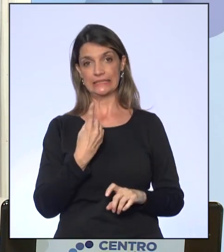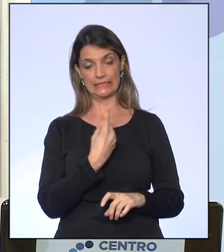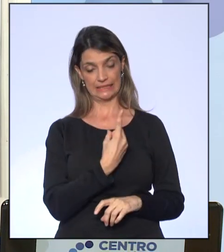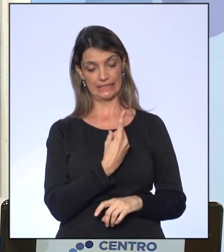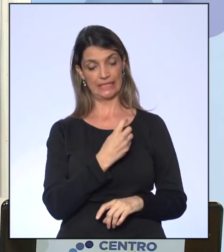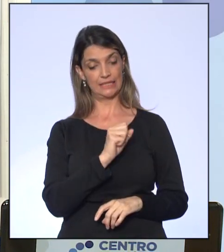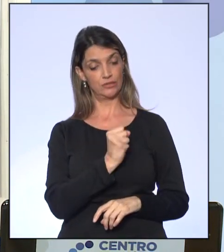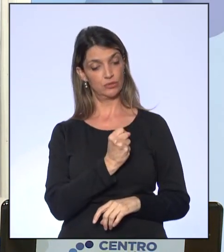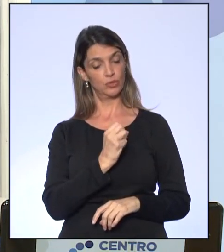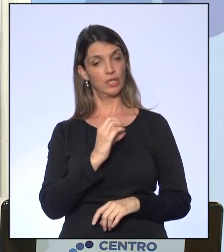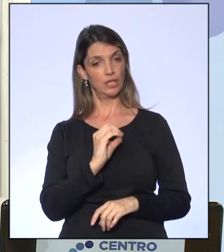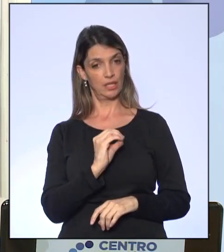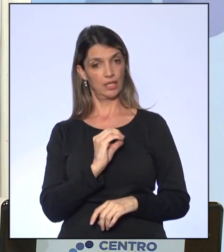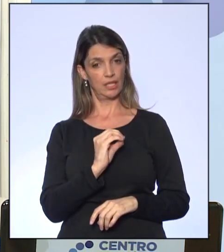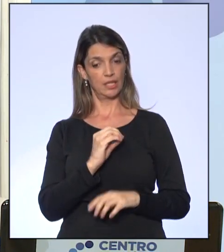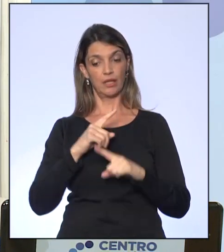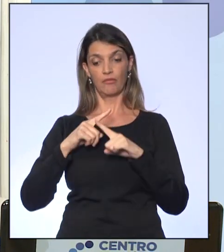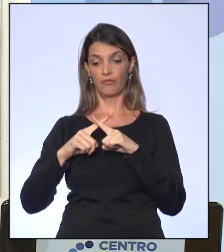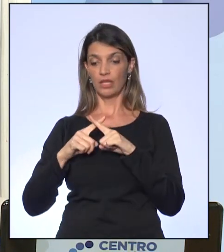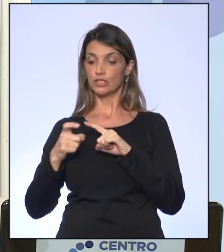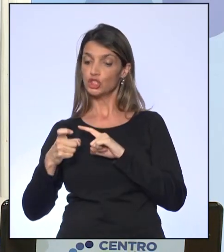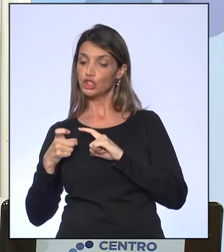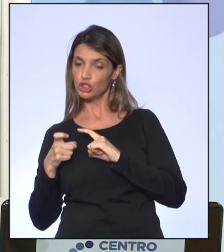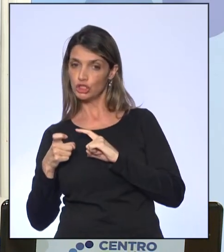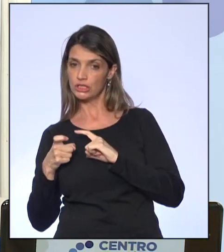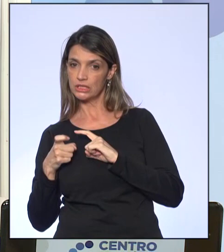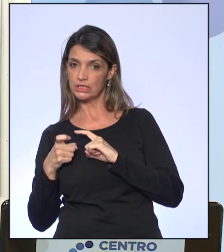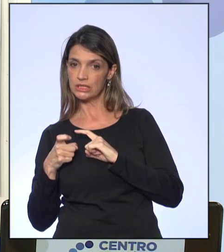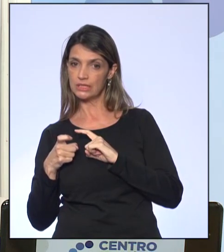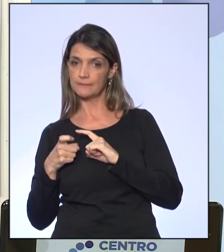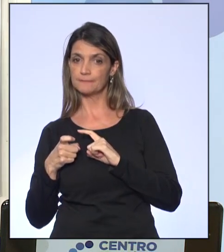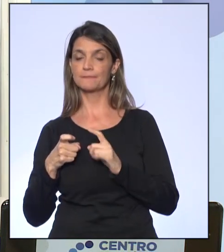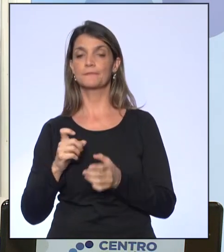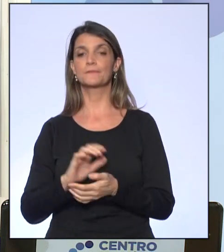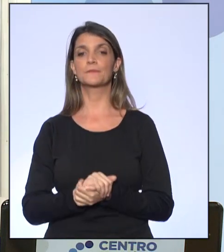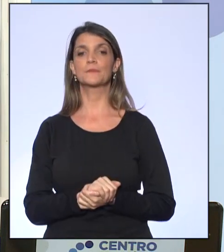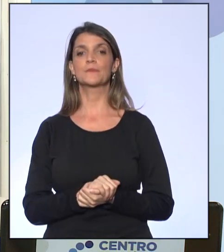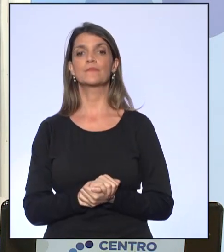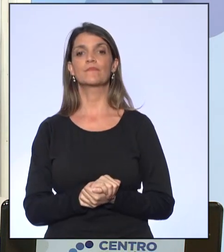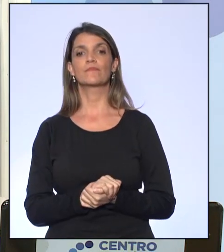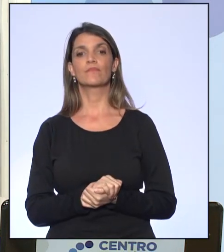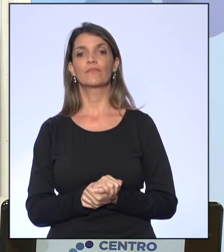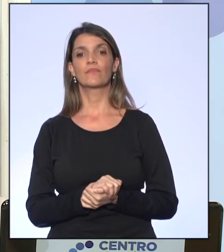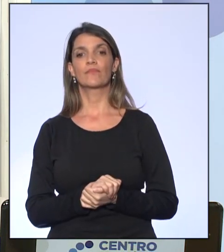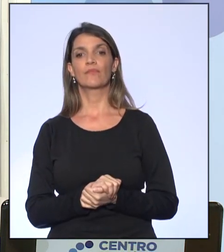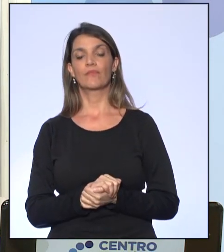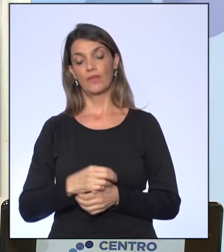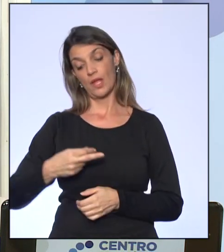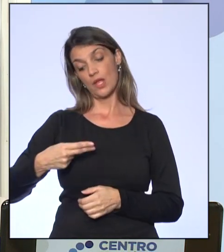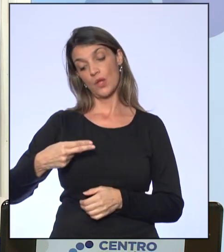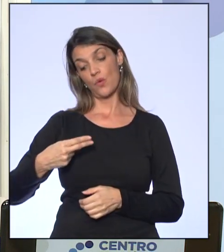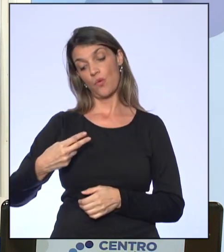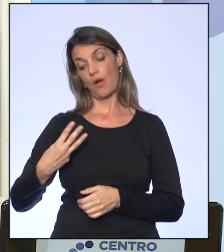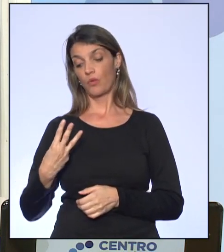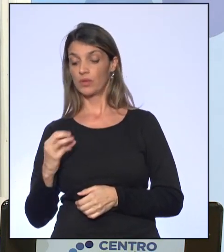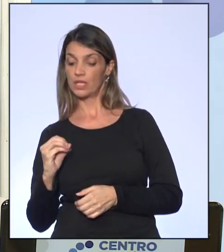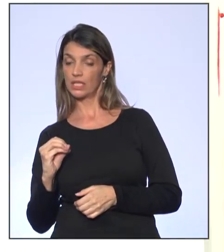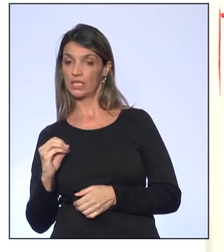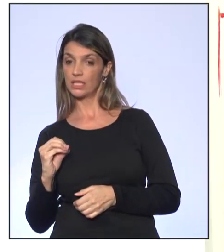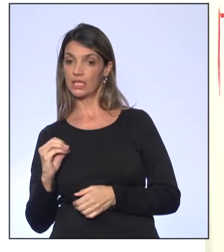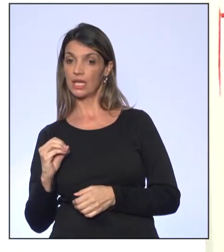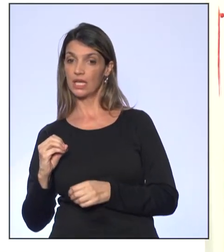180 vezes x. Obrigatoriamente, para o outro lado, 30 vezes